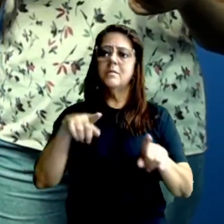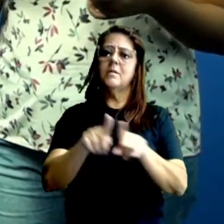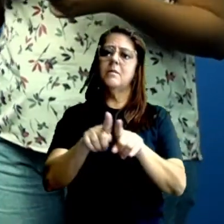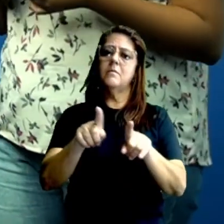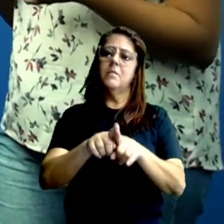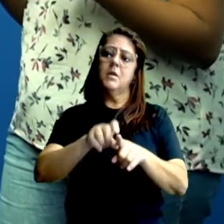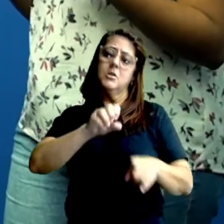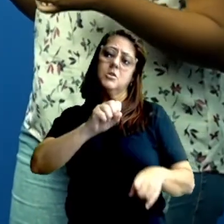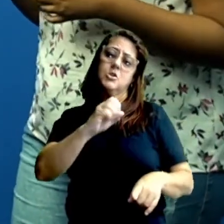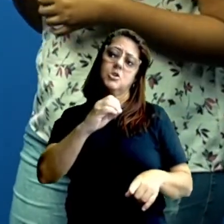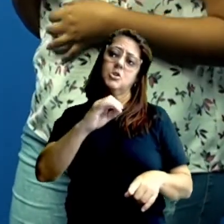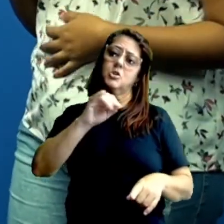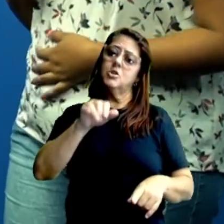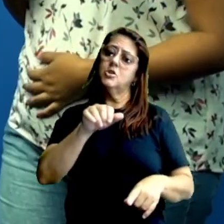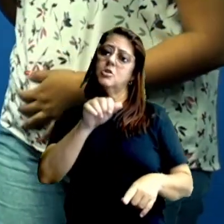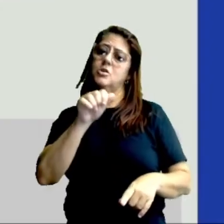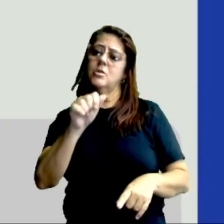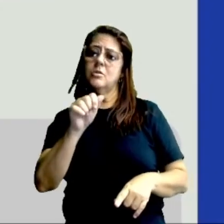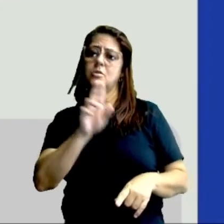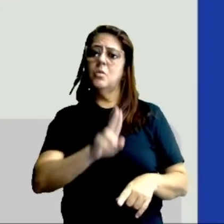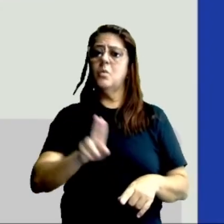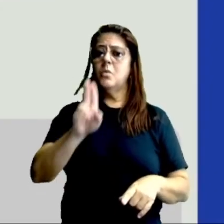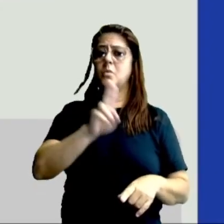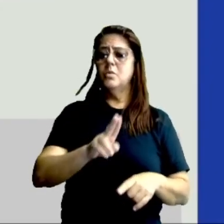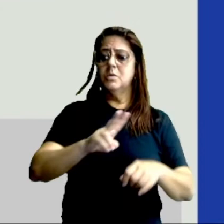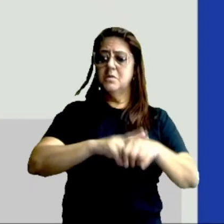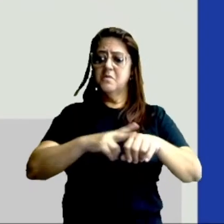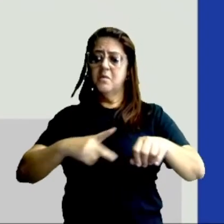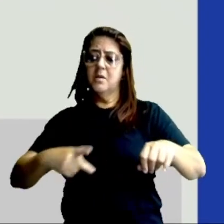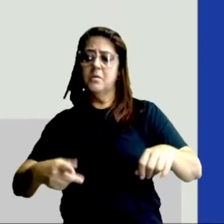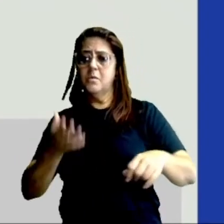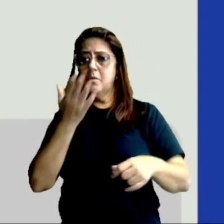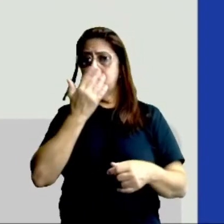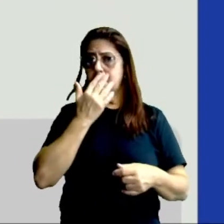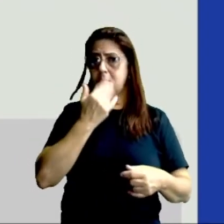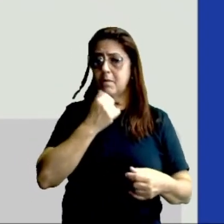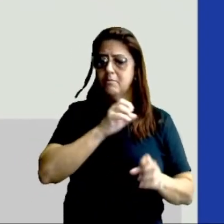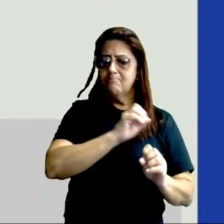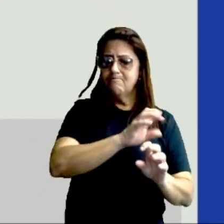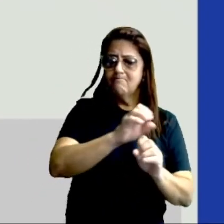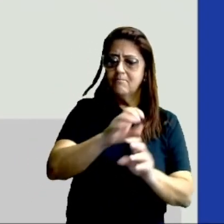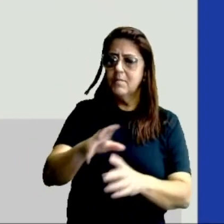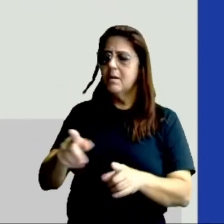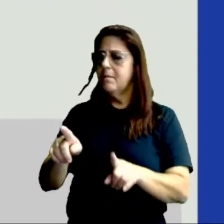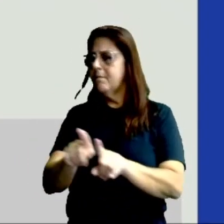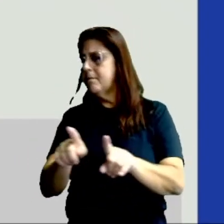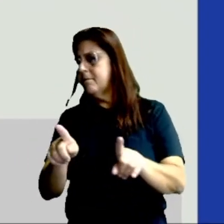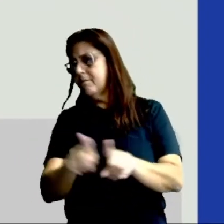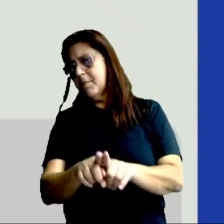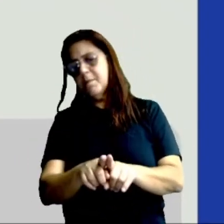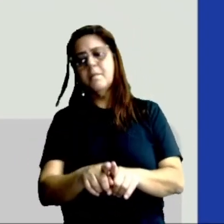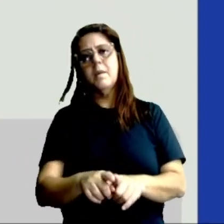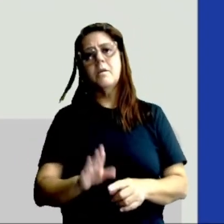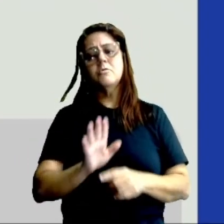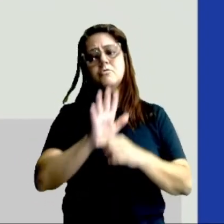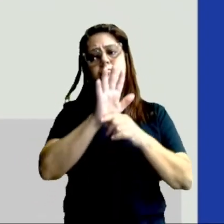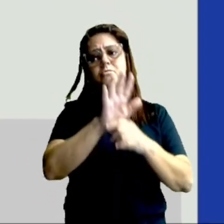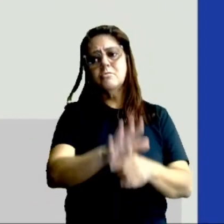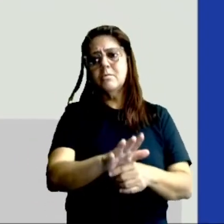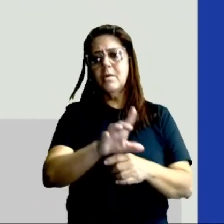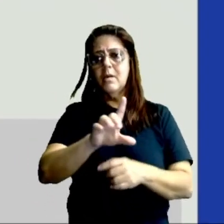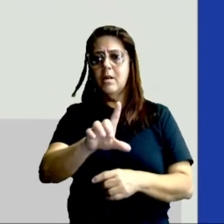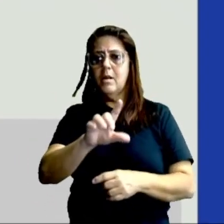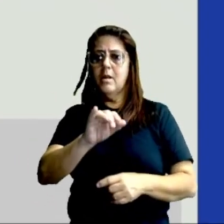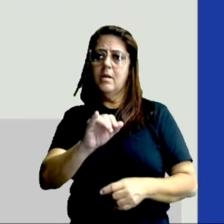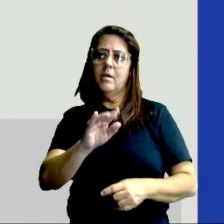japonesa e principalmente gente o uso de legumes e de verduras os Libaneses e árabes também contribuíram